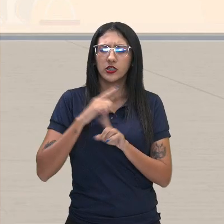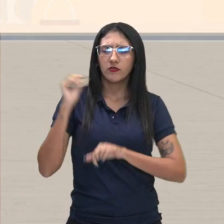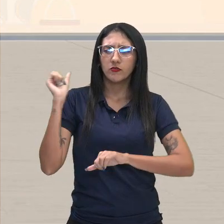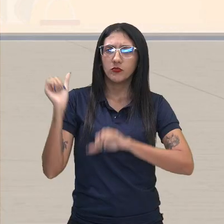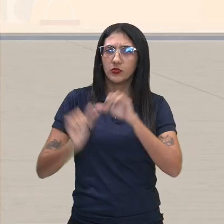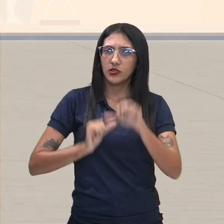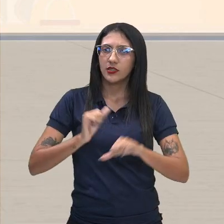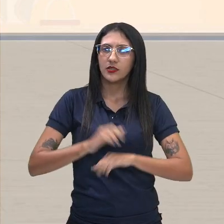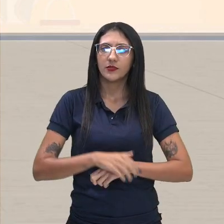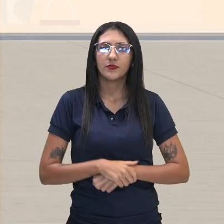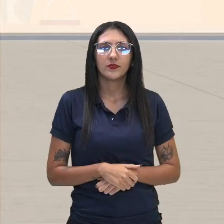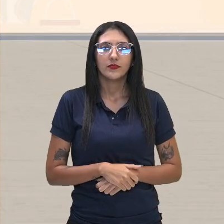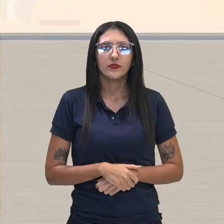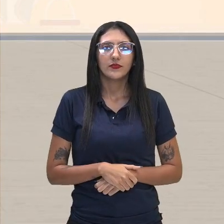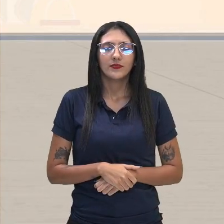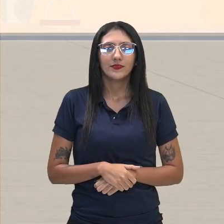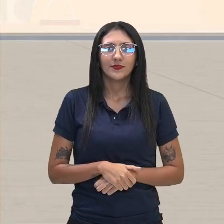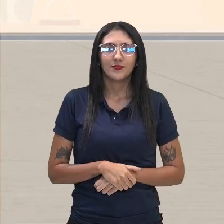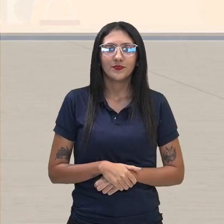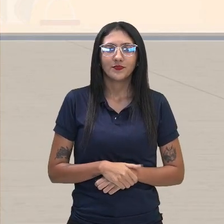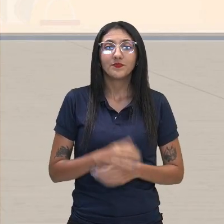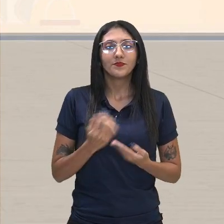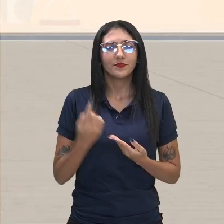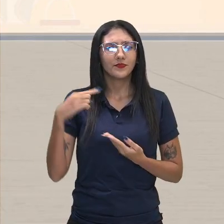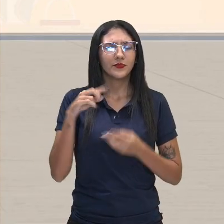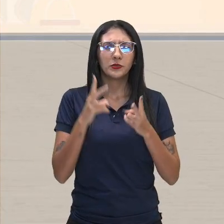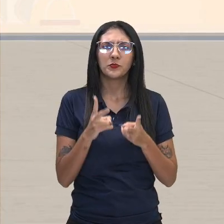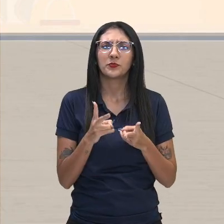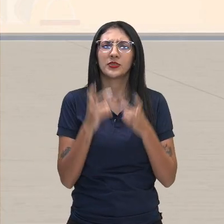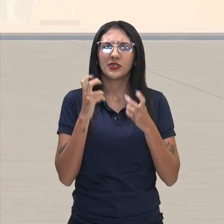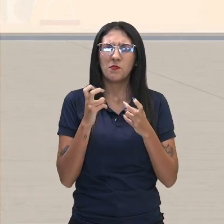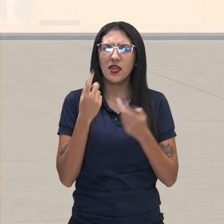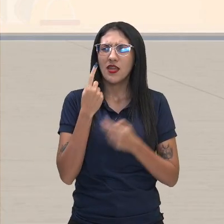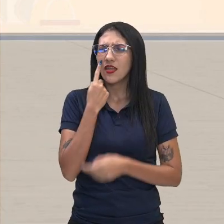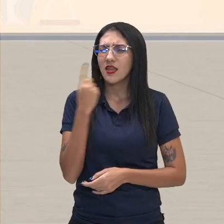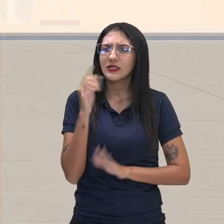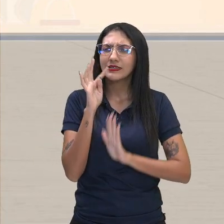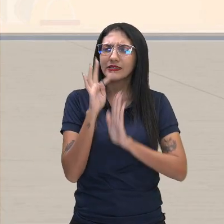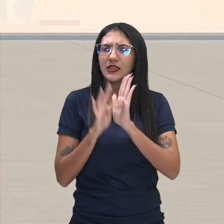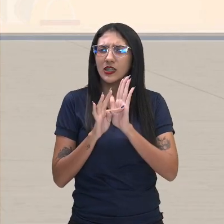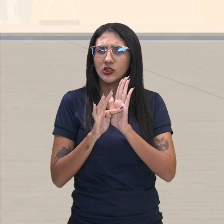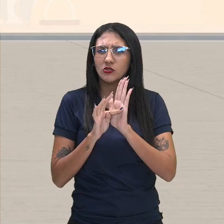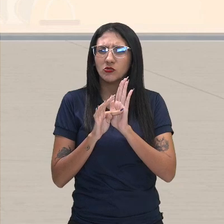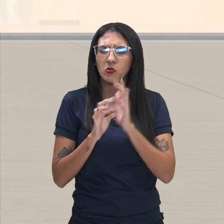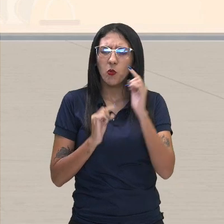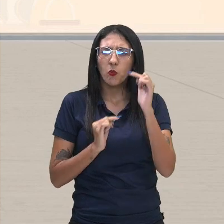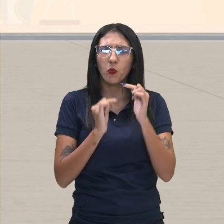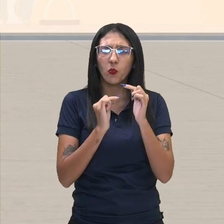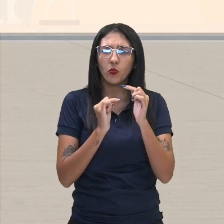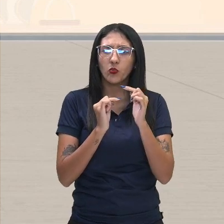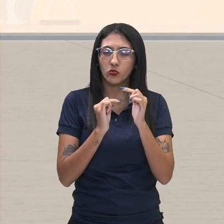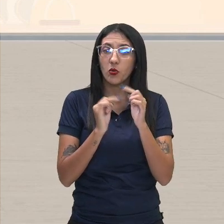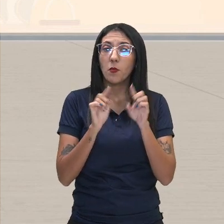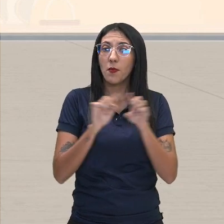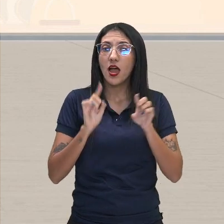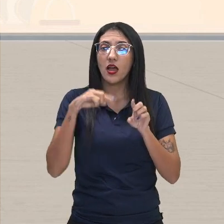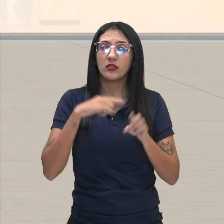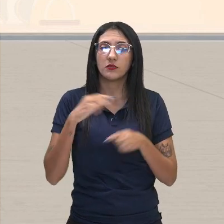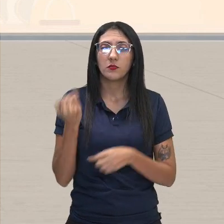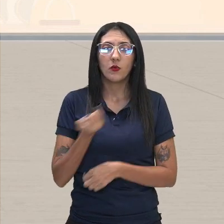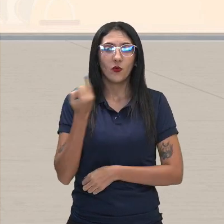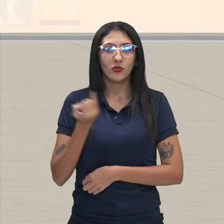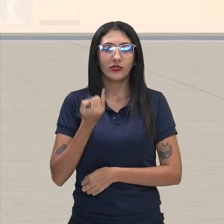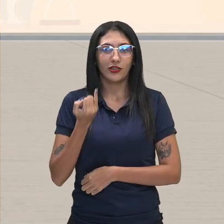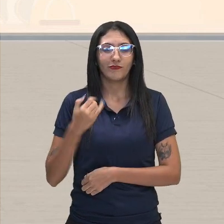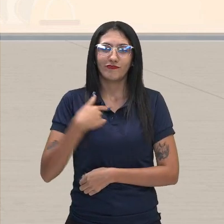você perceber como esse pequeno texto ele é muito importante para a